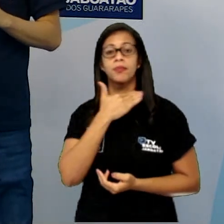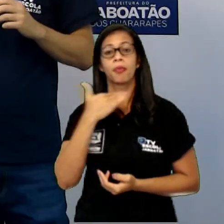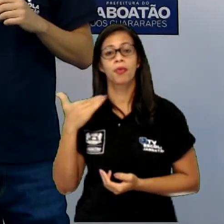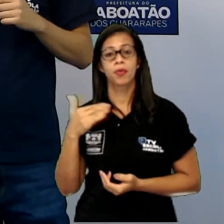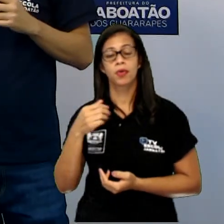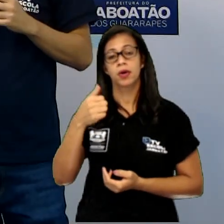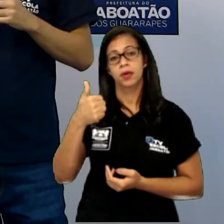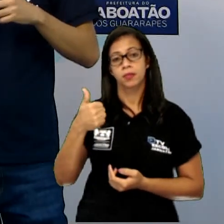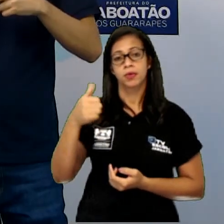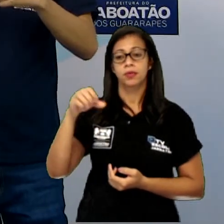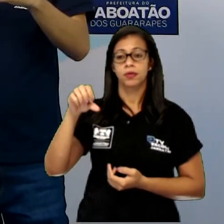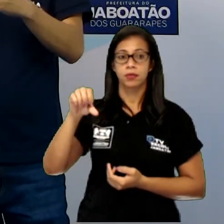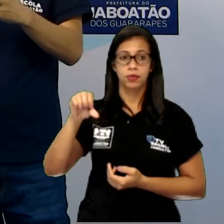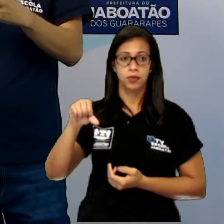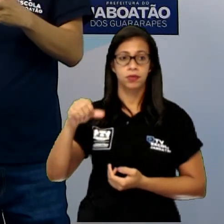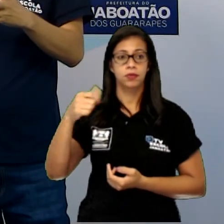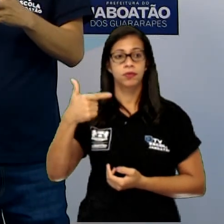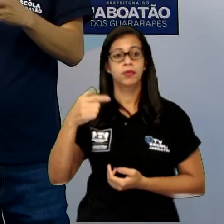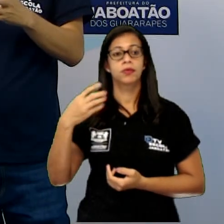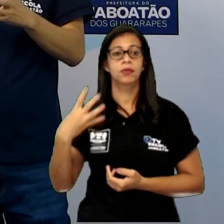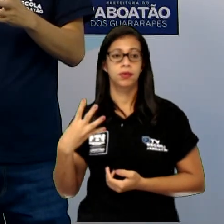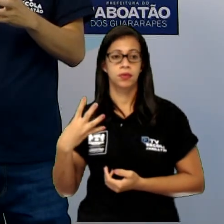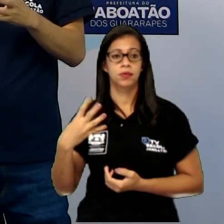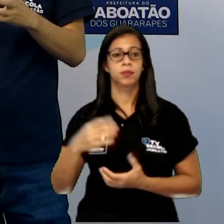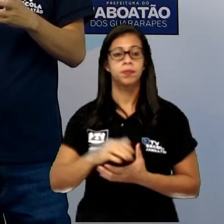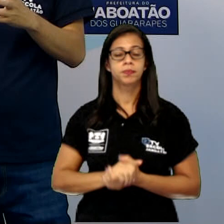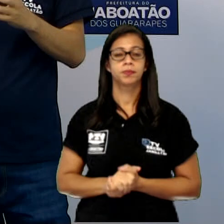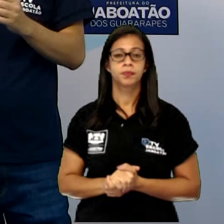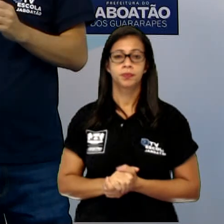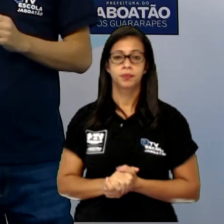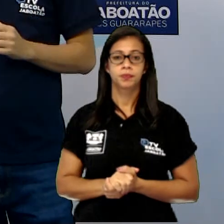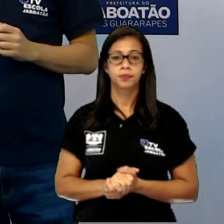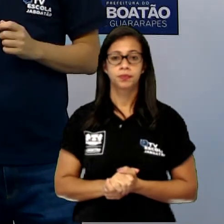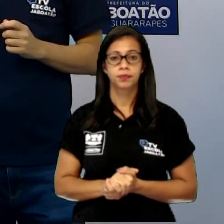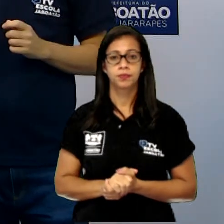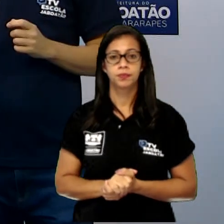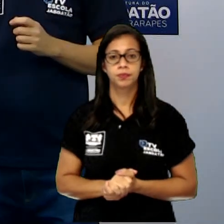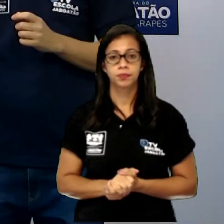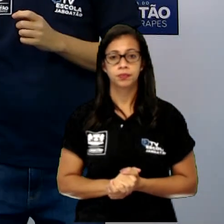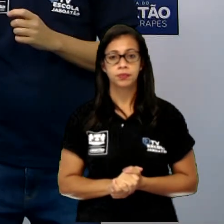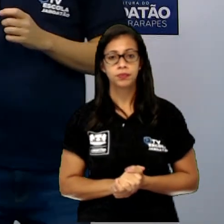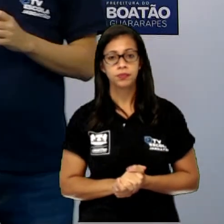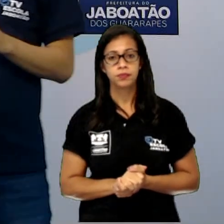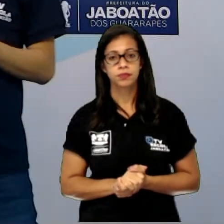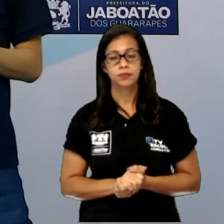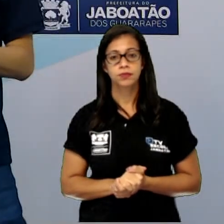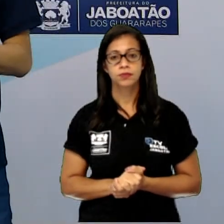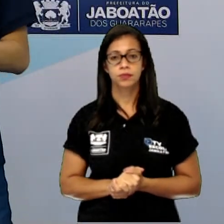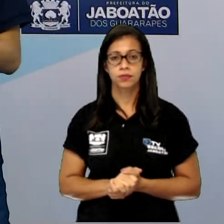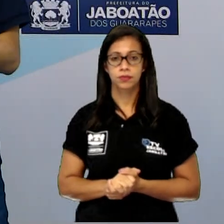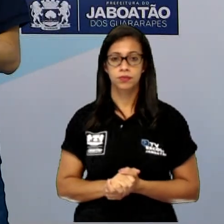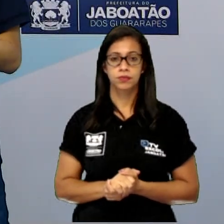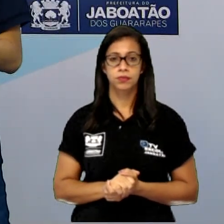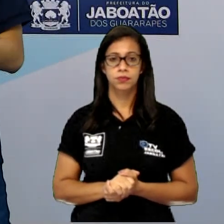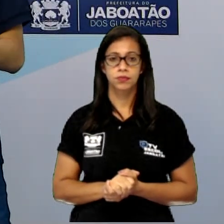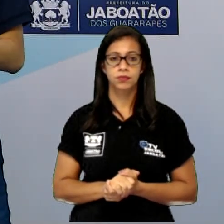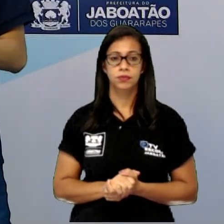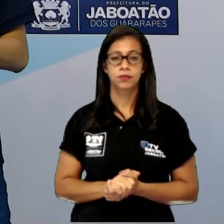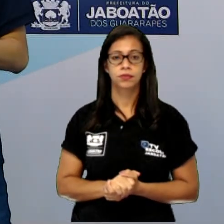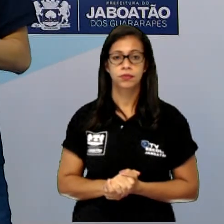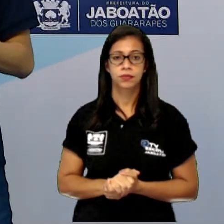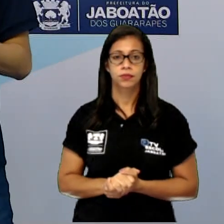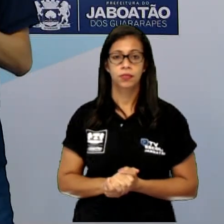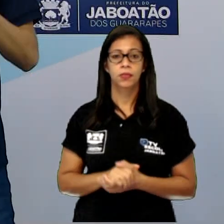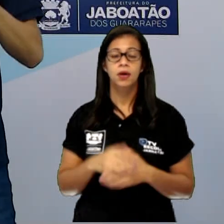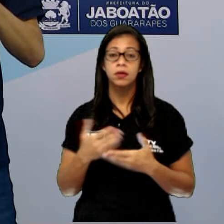E esse vácuo de poder dentro do Partido Comunista, né, dentro do Partido Soviético, Comunista Soviético,